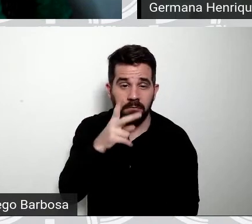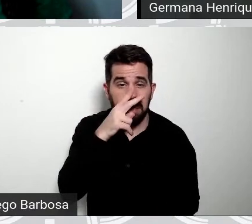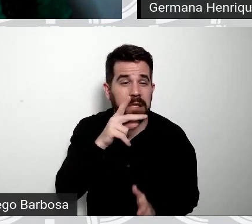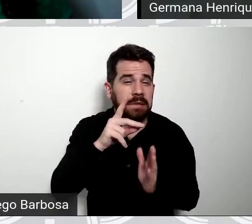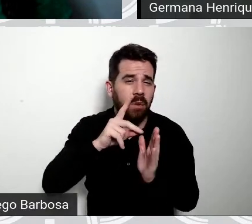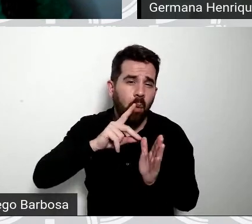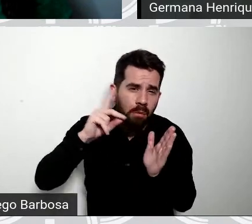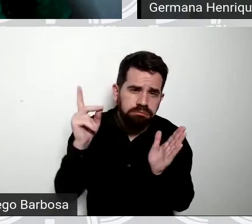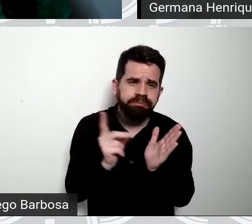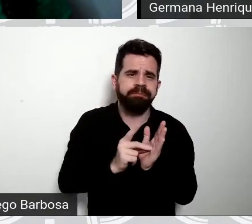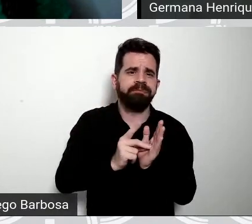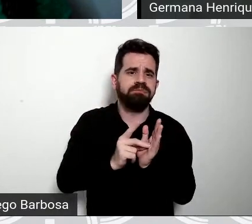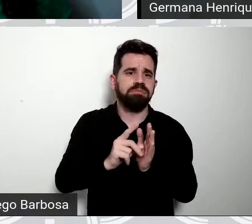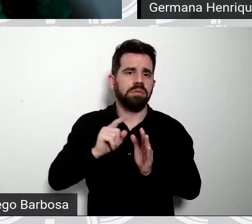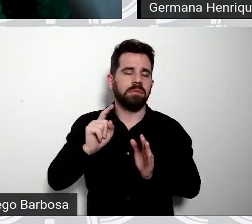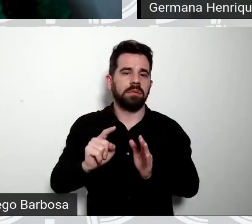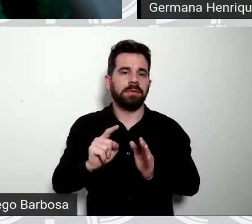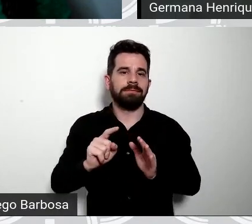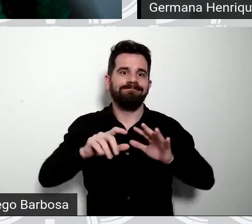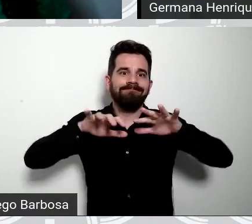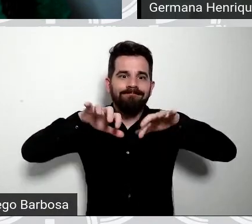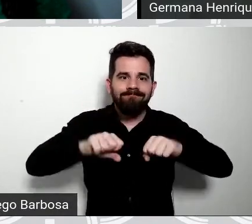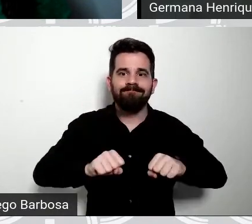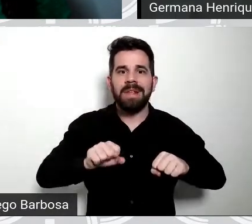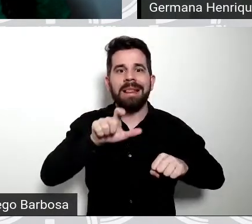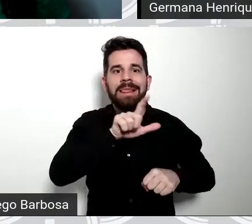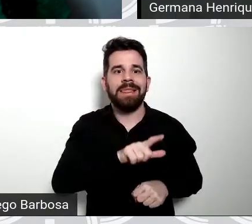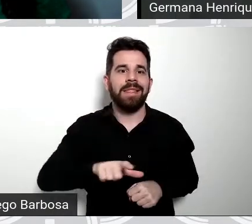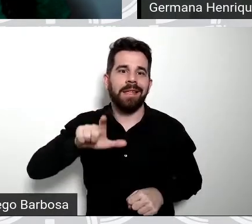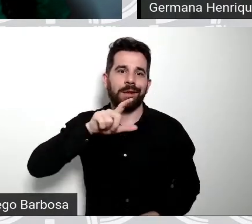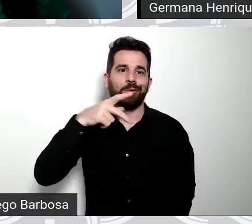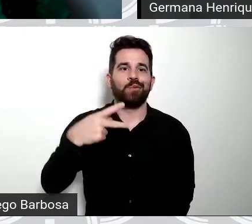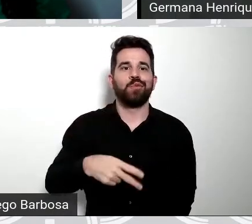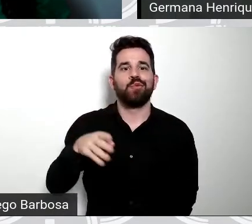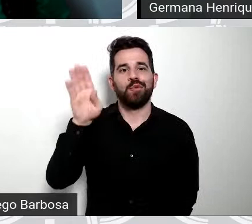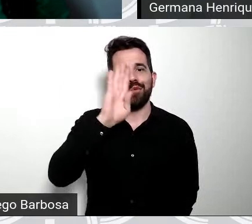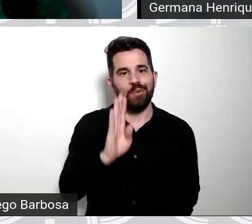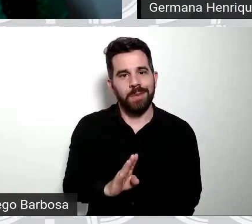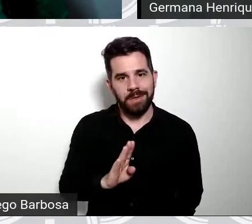da literatura brasileira, né? Com isso, eles legitimam